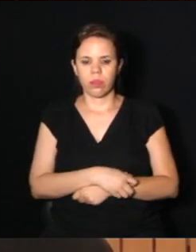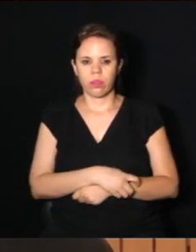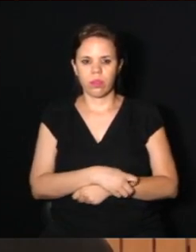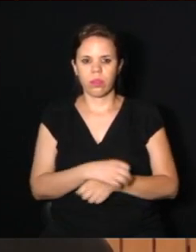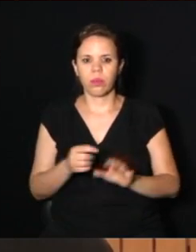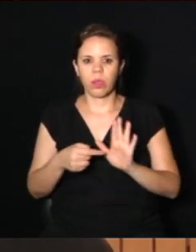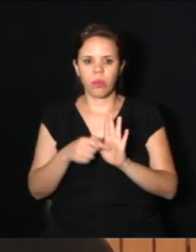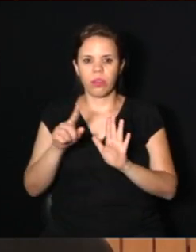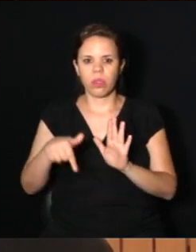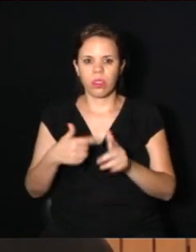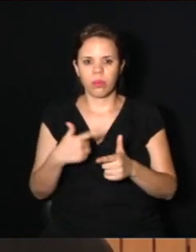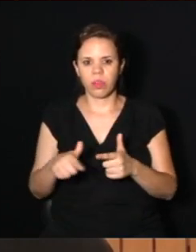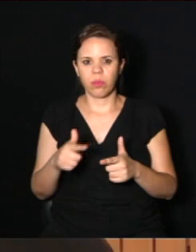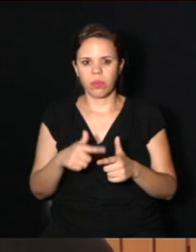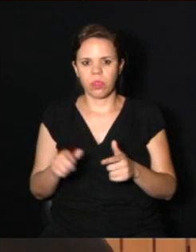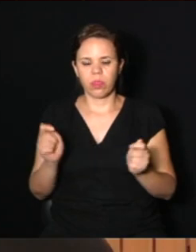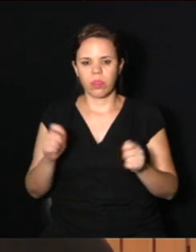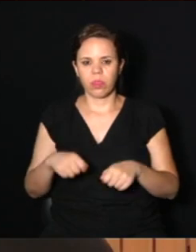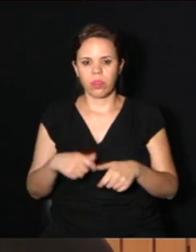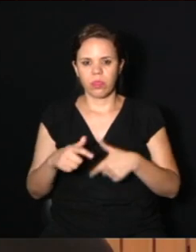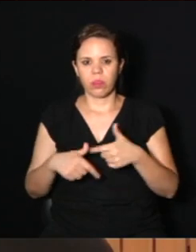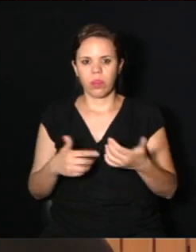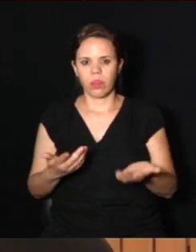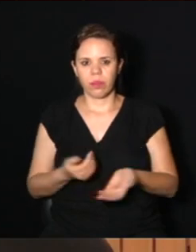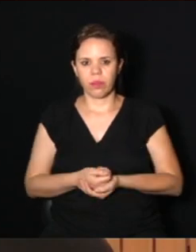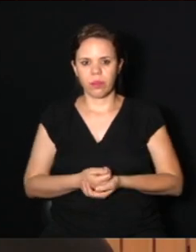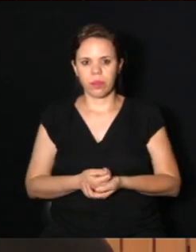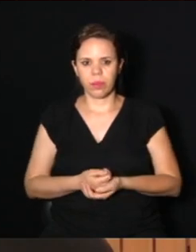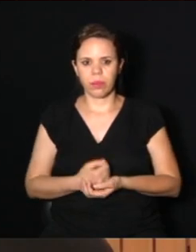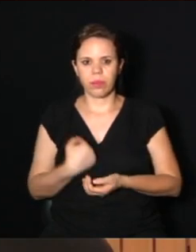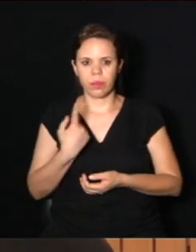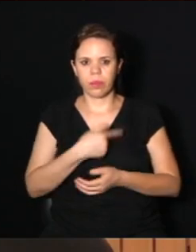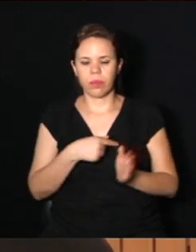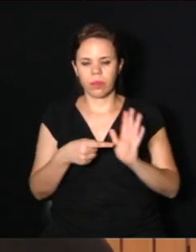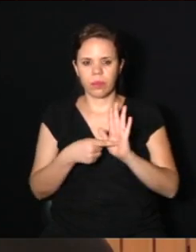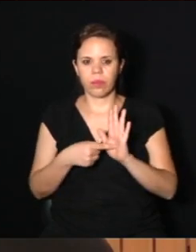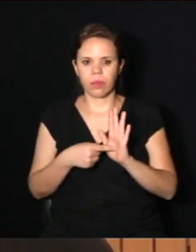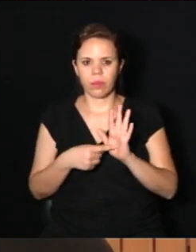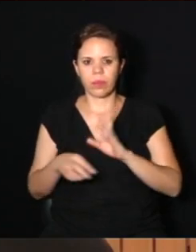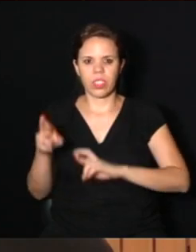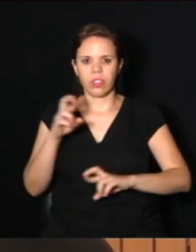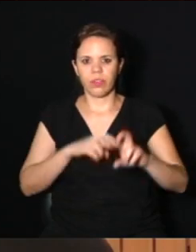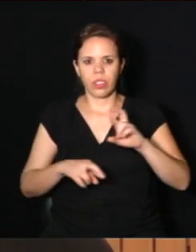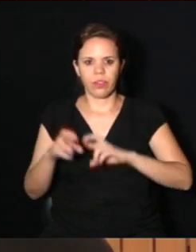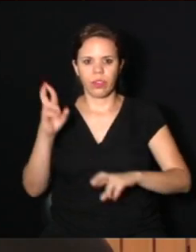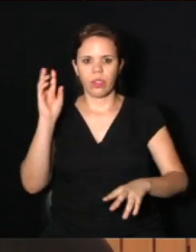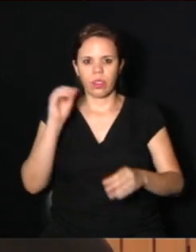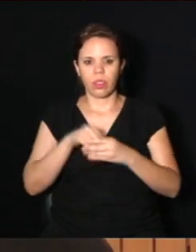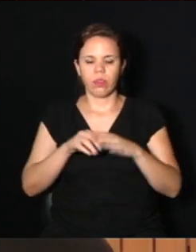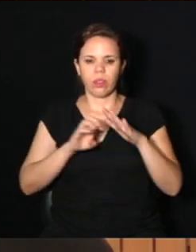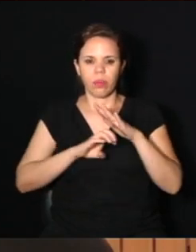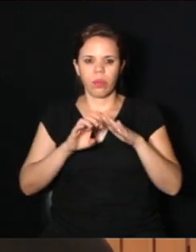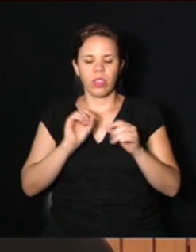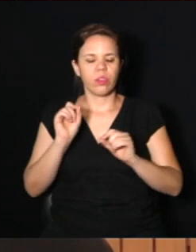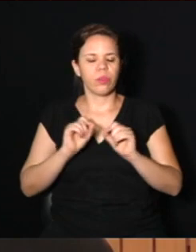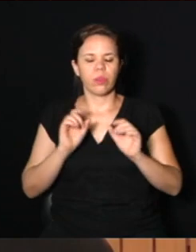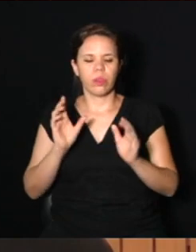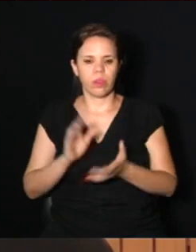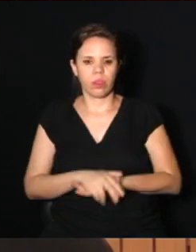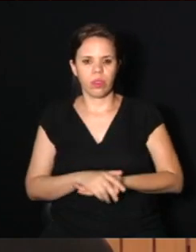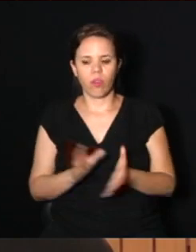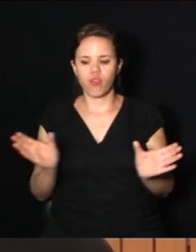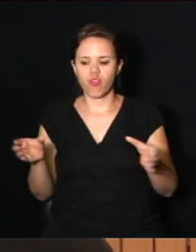problematizar a questão mesmo das condições de trabalho. A gente pautou, verificou internamente, e o